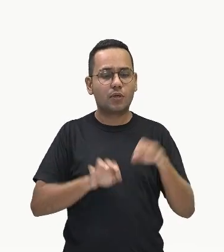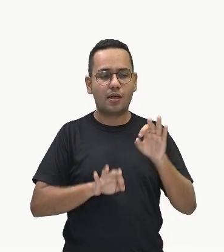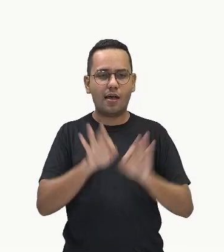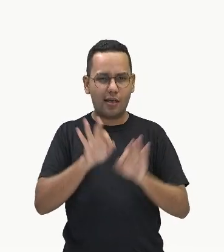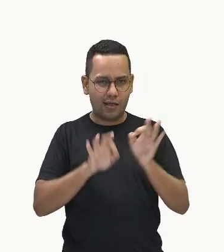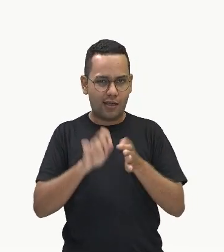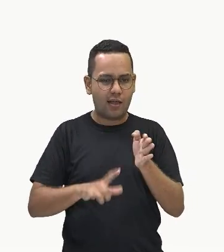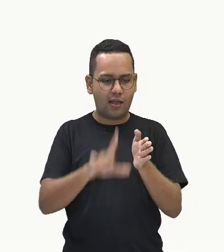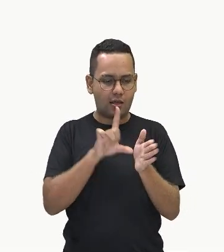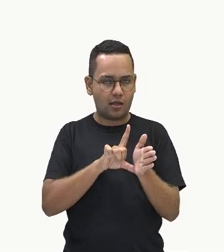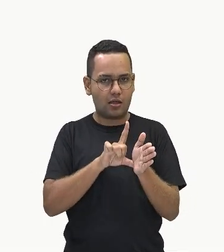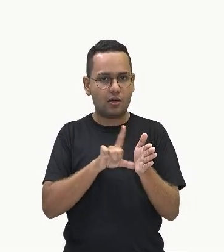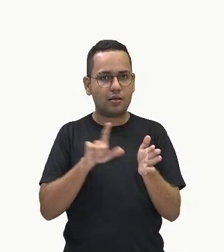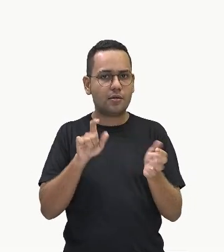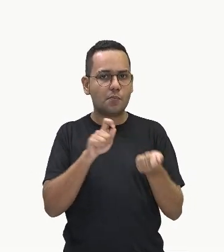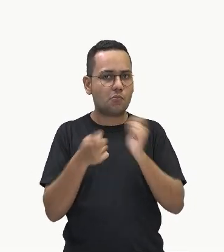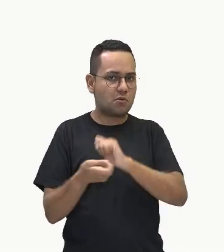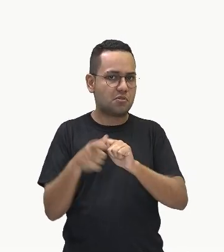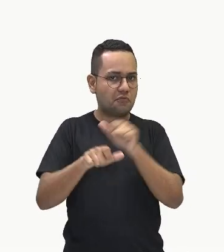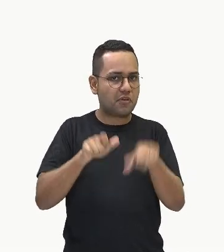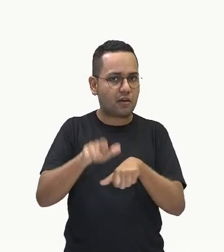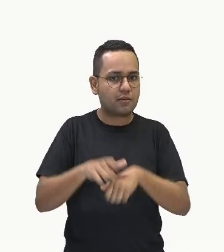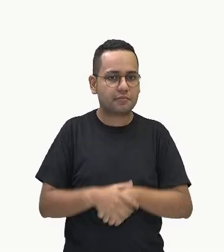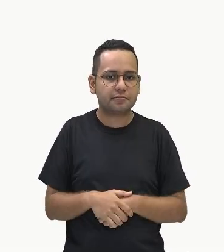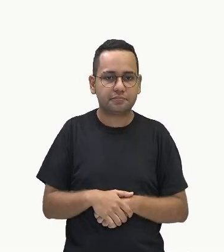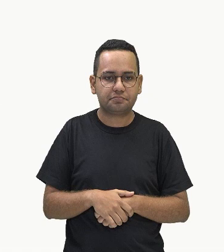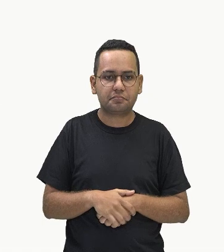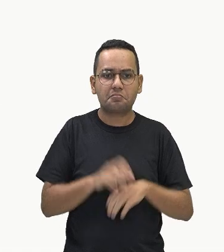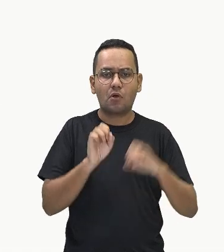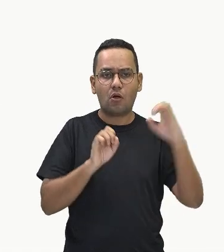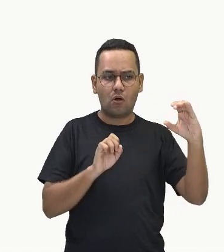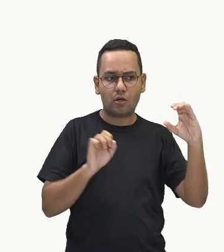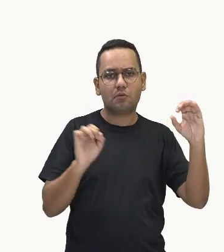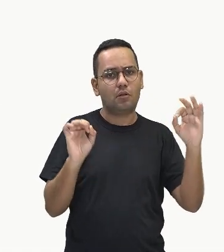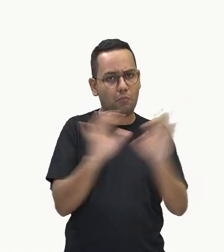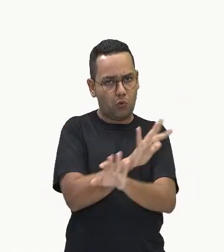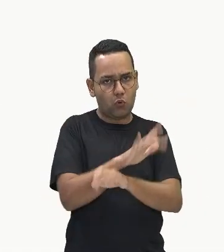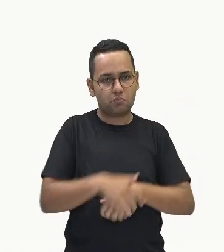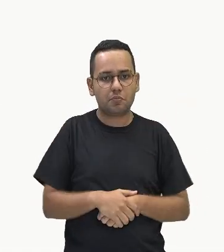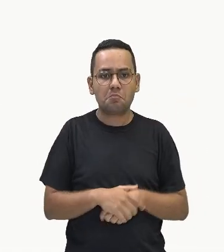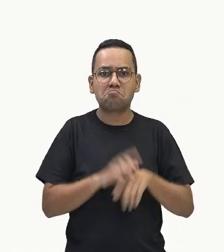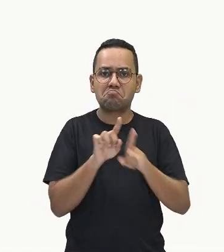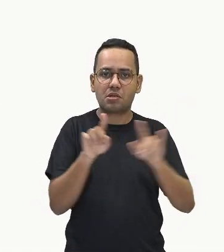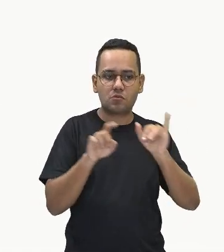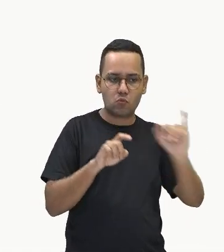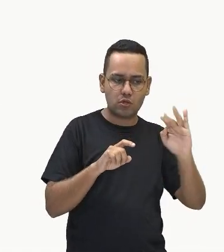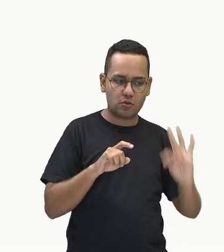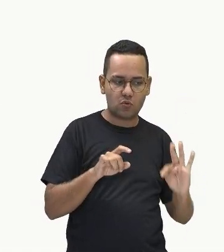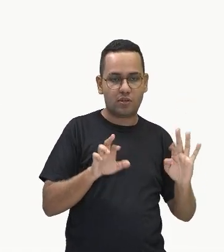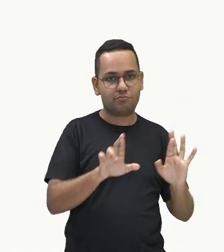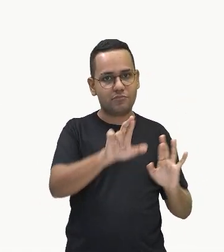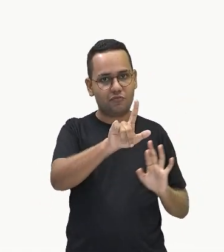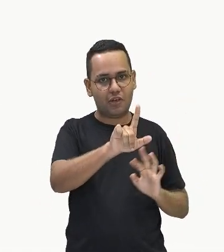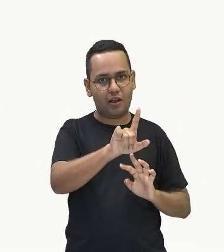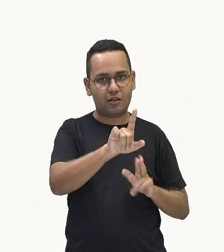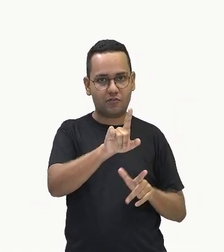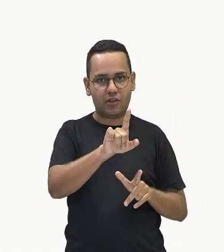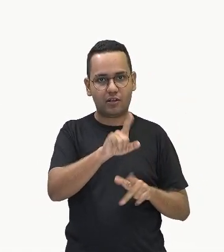fazer nossos cálculos? Nosso capital já está ok, mas a taxa e o tempo estão em medidas diferentes. Tudo